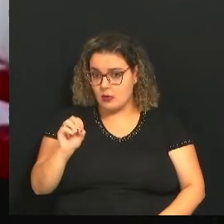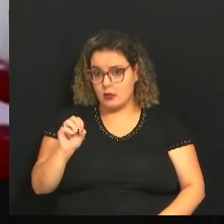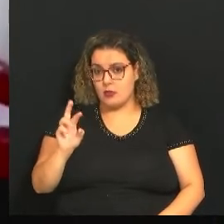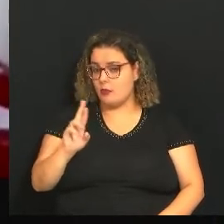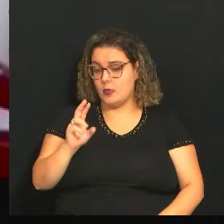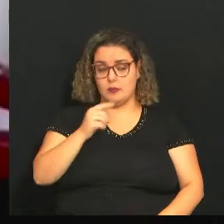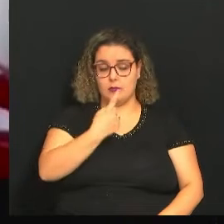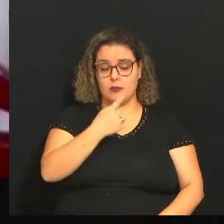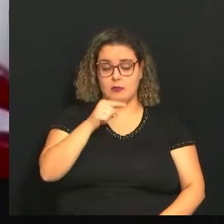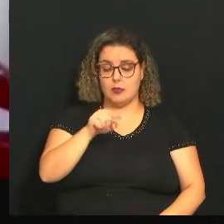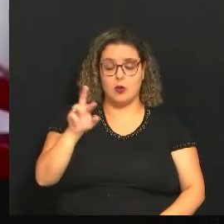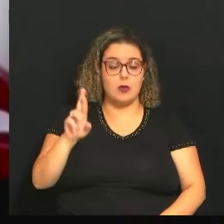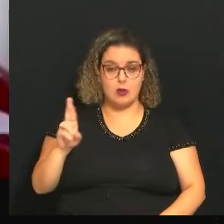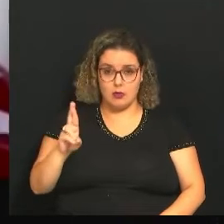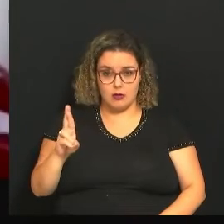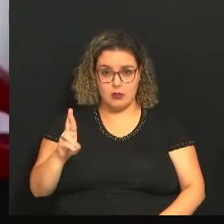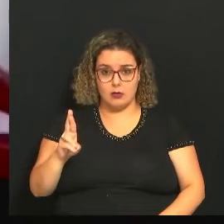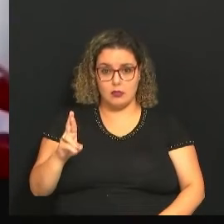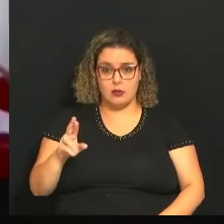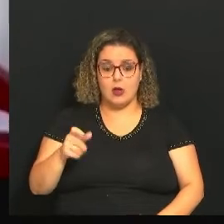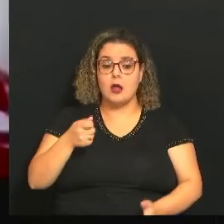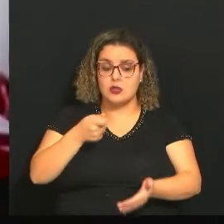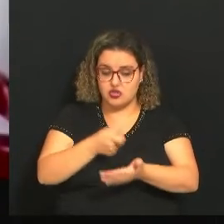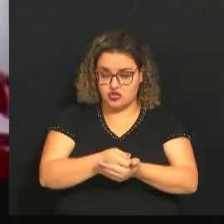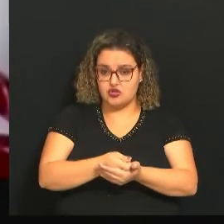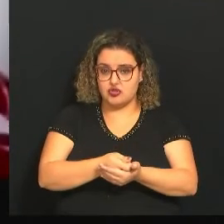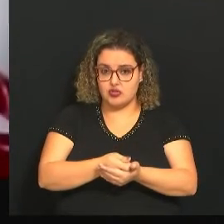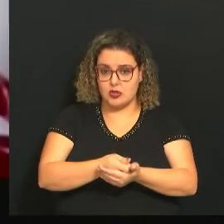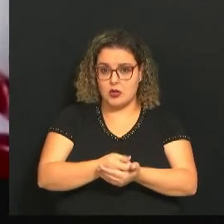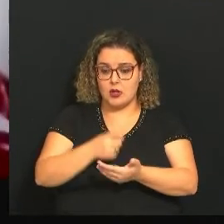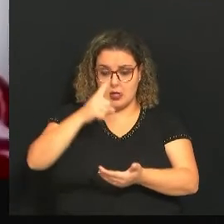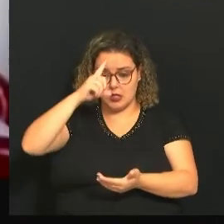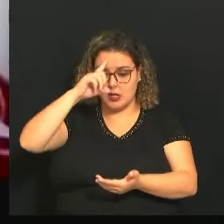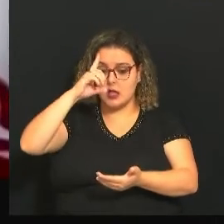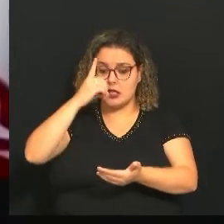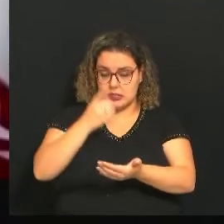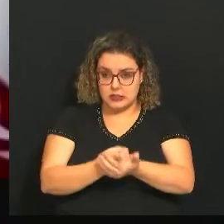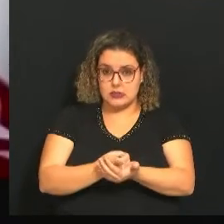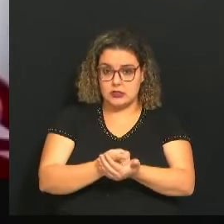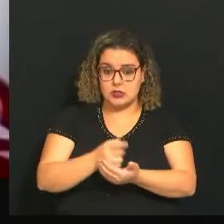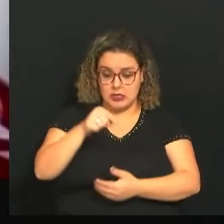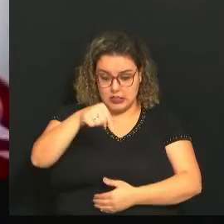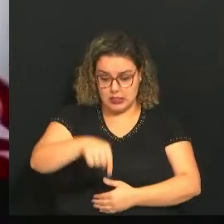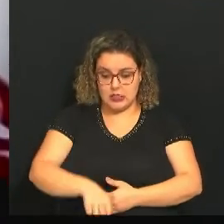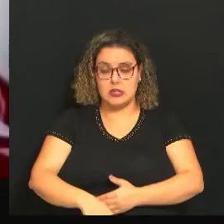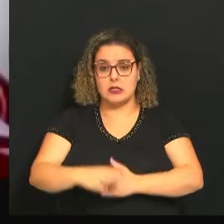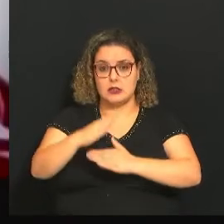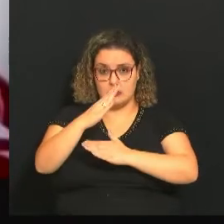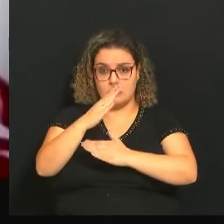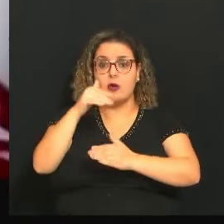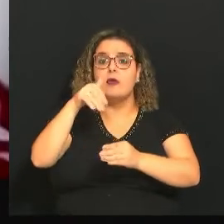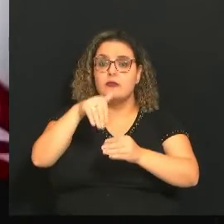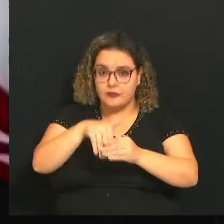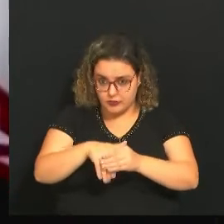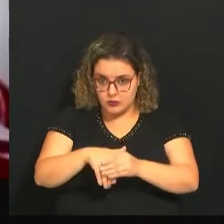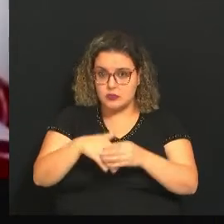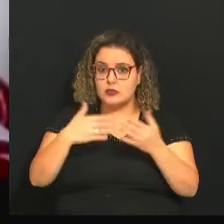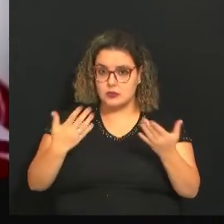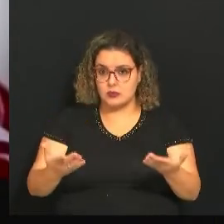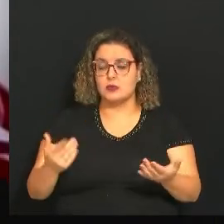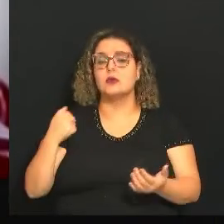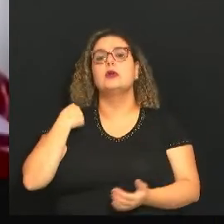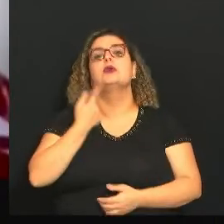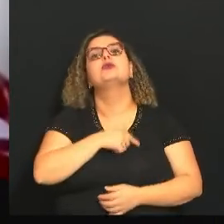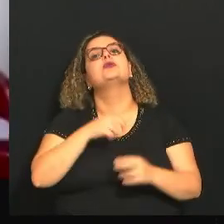já assumiu, e pior, essa casa vereadora votou dessa forma, mesmo a gente